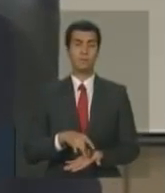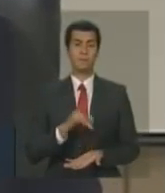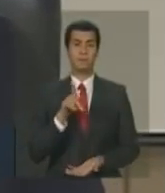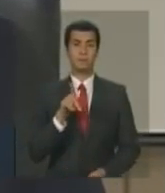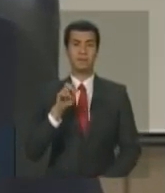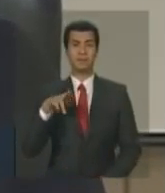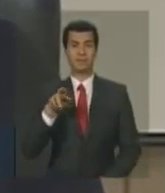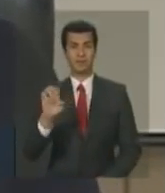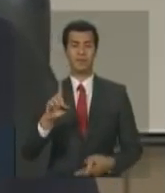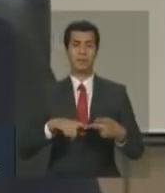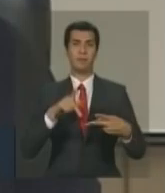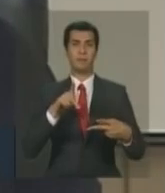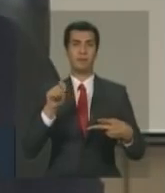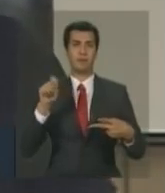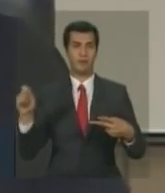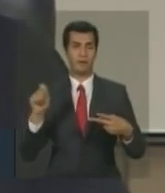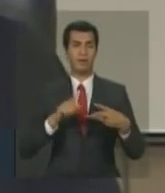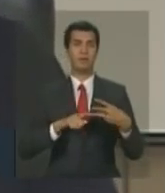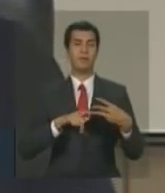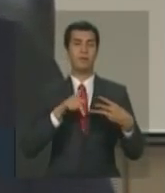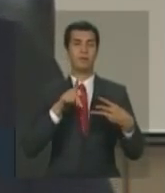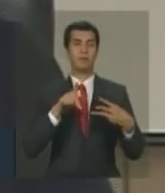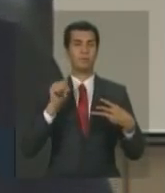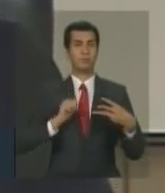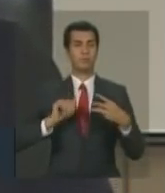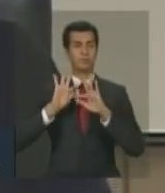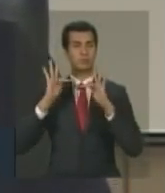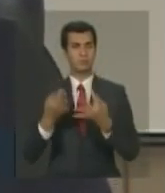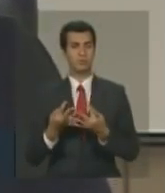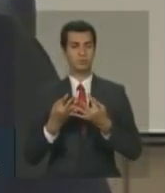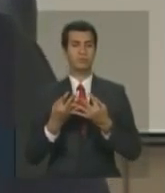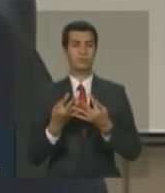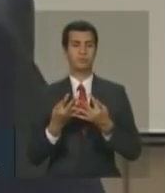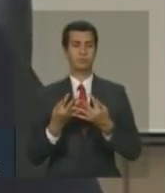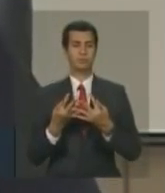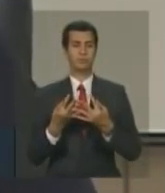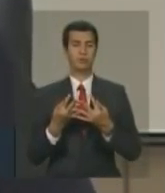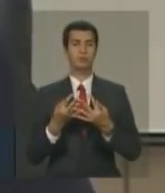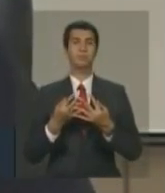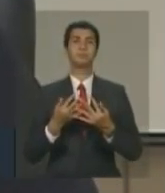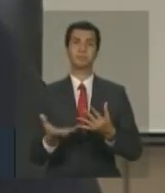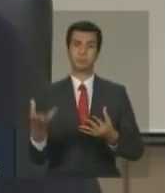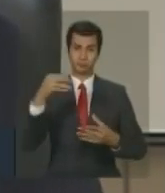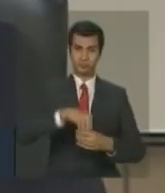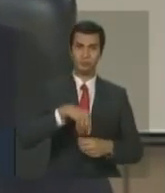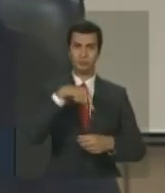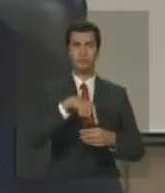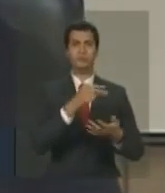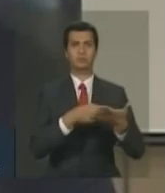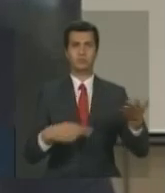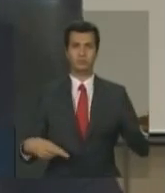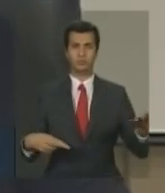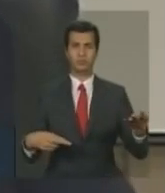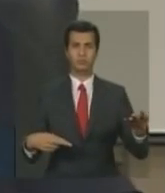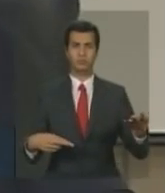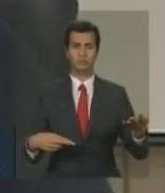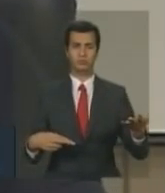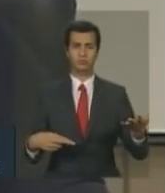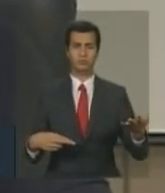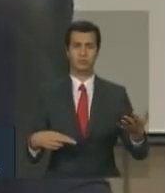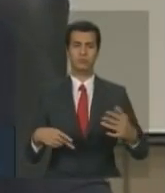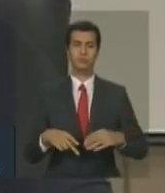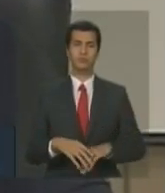avanço no PAA, esse avanço no Bolsa Família, eles não estão incorporados ainda nesses indicadores, afora a